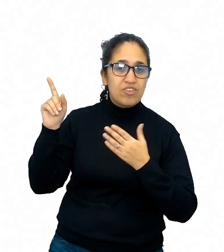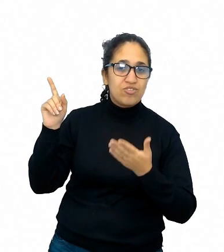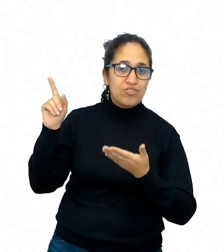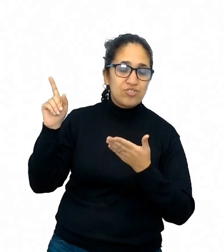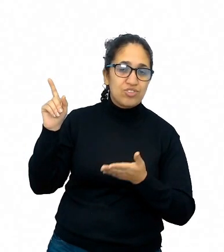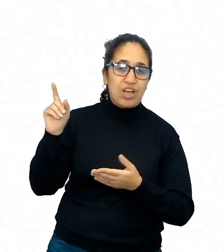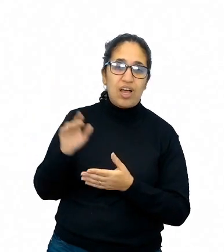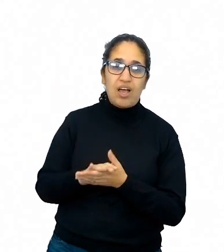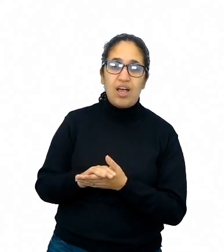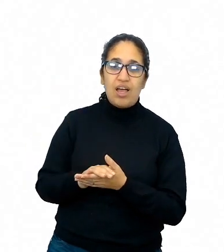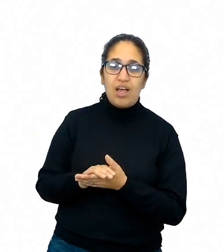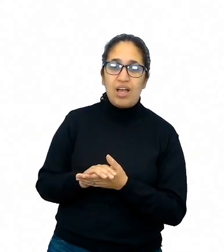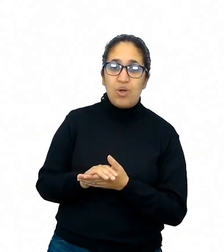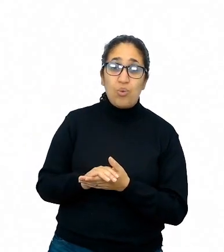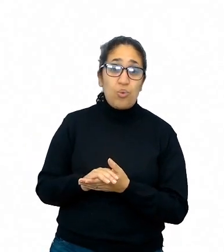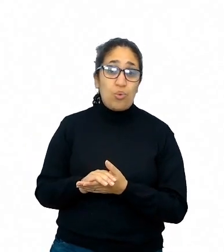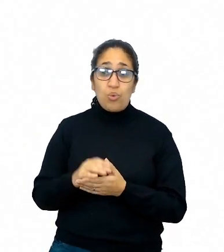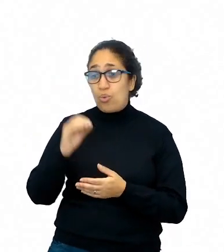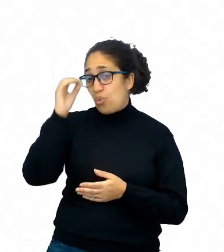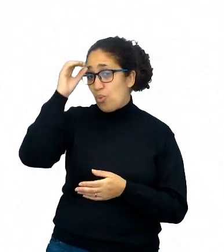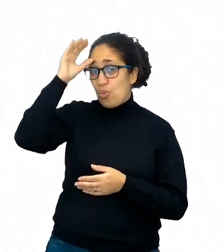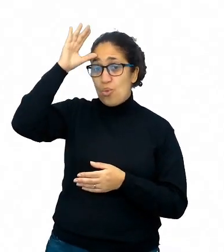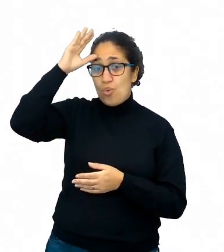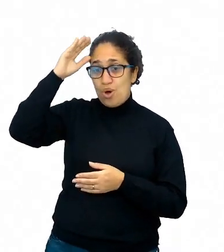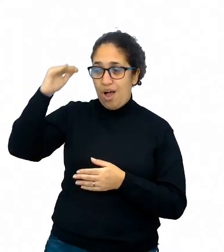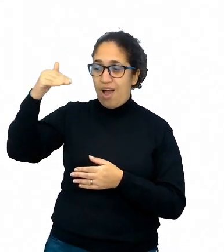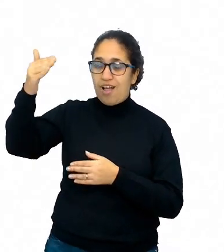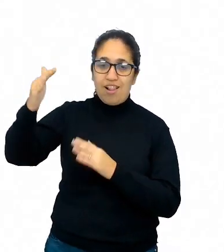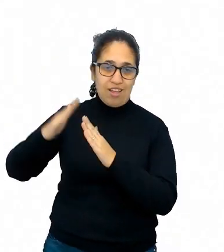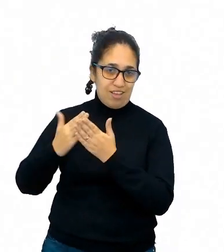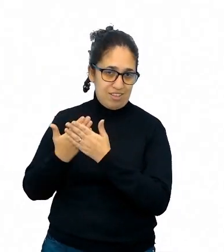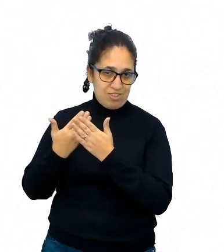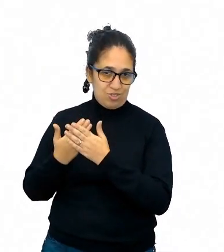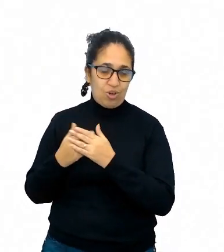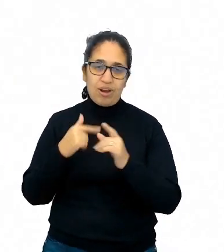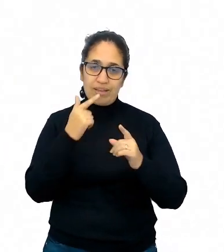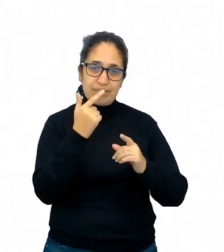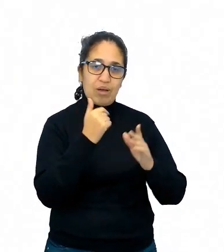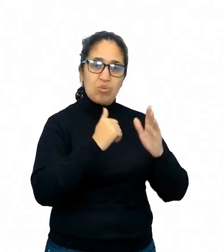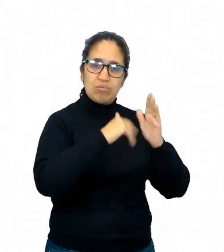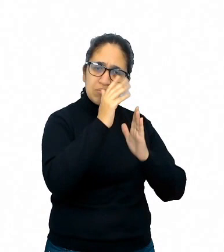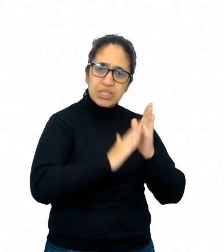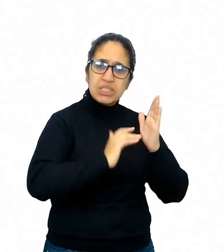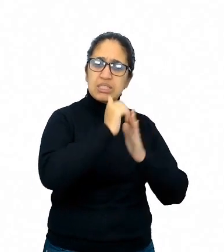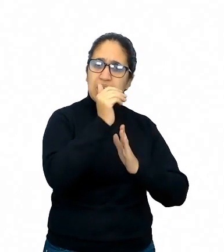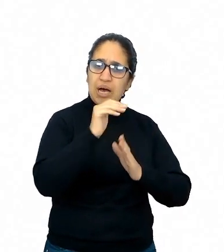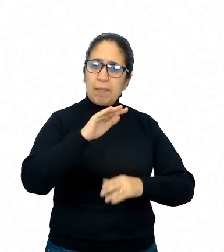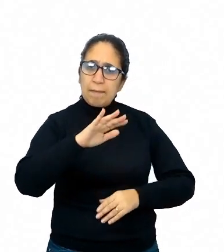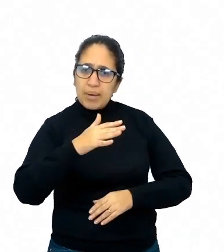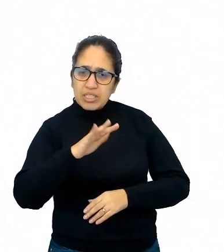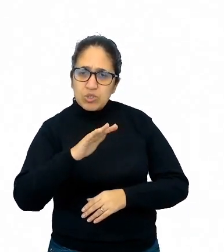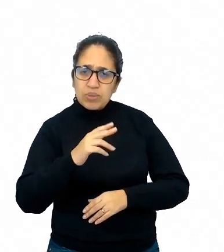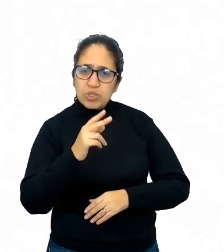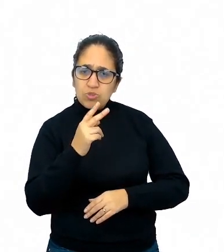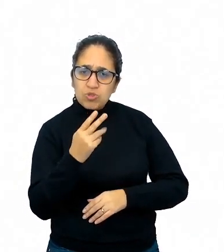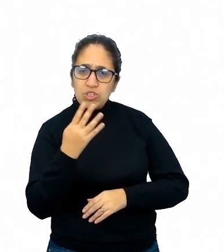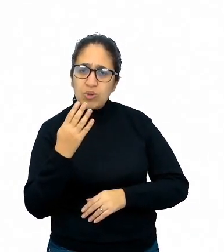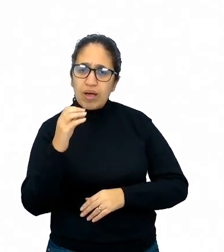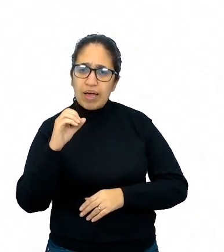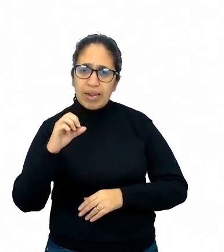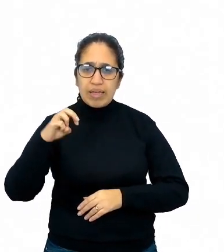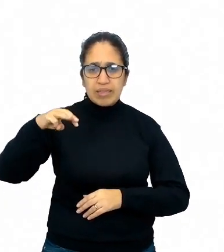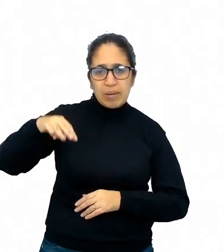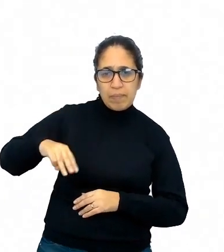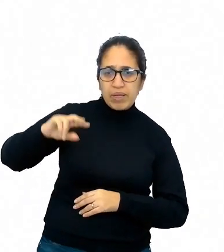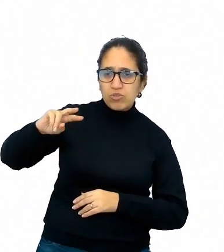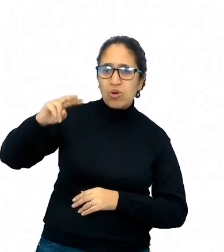conhecimento, né, para além da escola, que ele fala assim, é possível pintar aproximadamente 240 metros quadrados, né, por demão. O